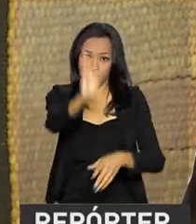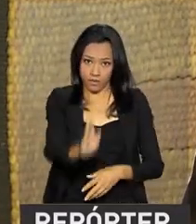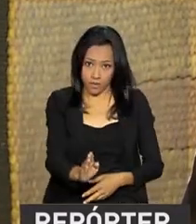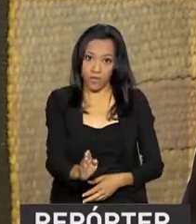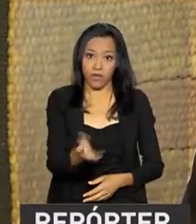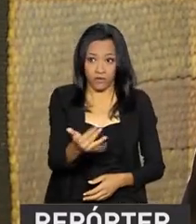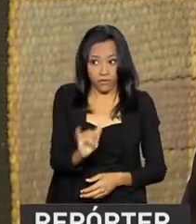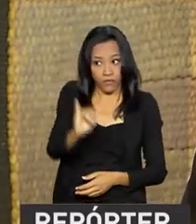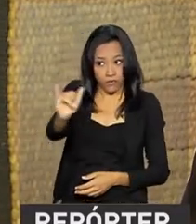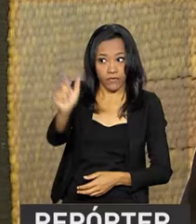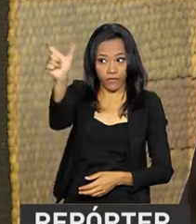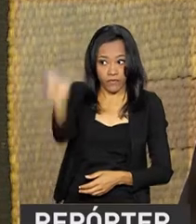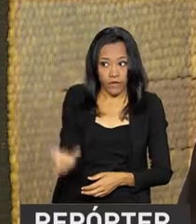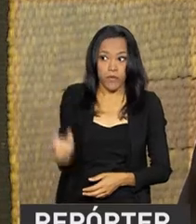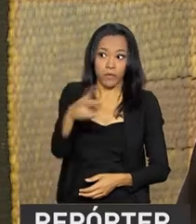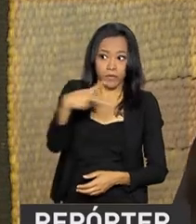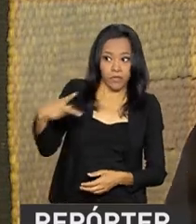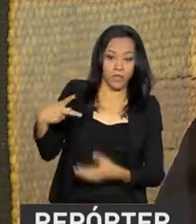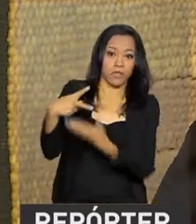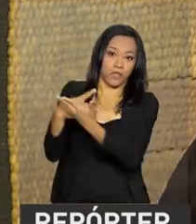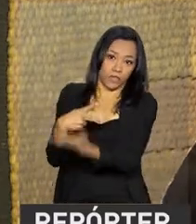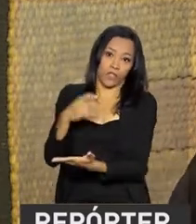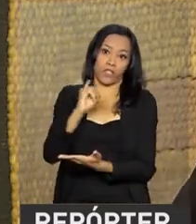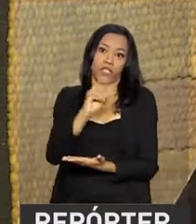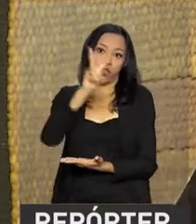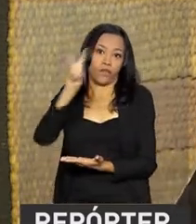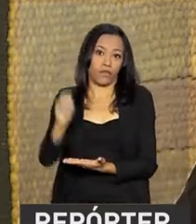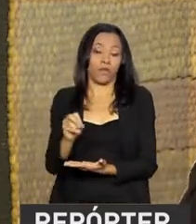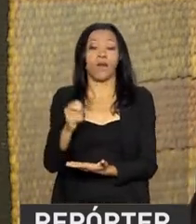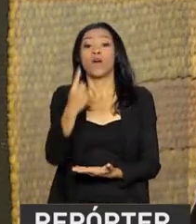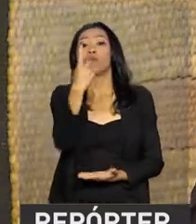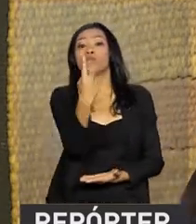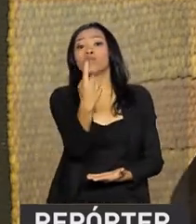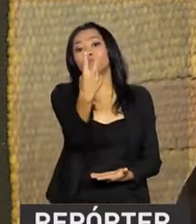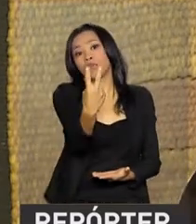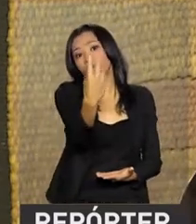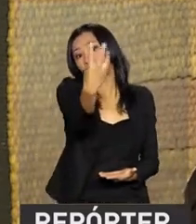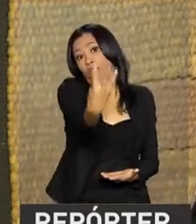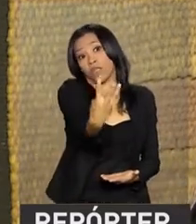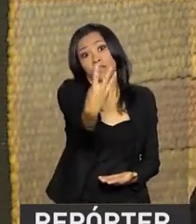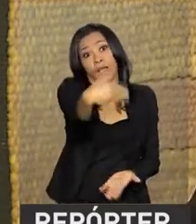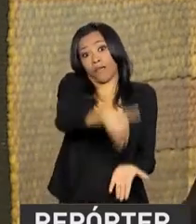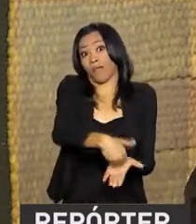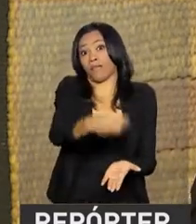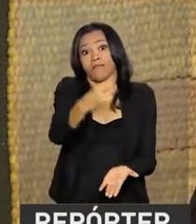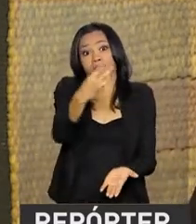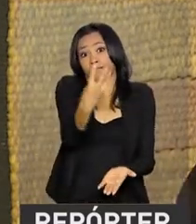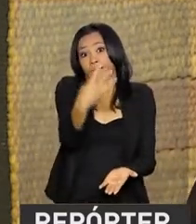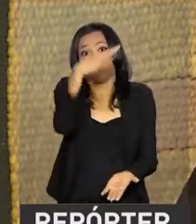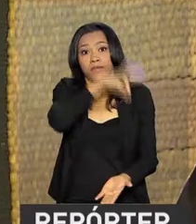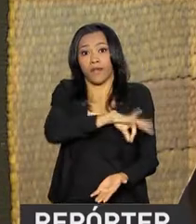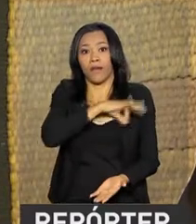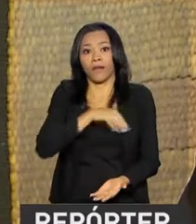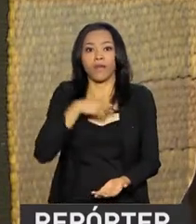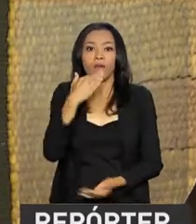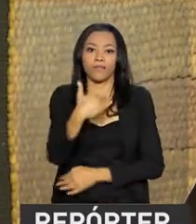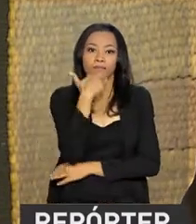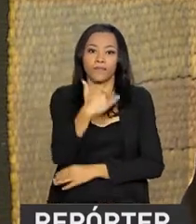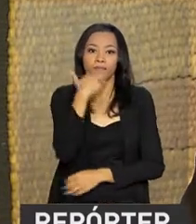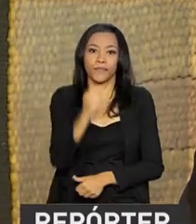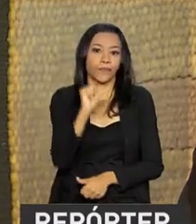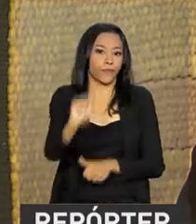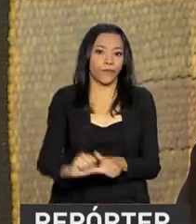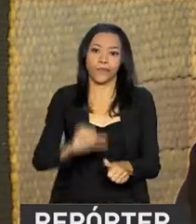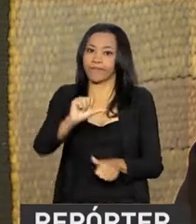senhor presidente Evo Morales, recebe de 1 a 2 salários mínimos, 3 salários no máximo, não tem alteração nenhuma em